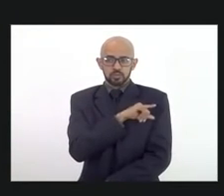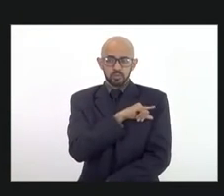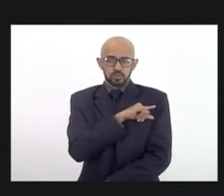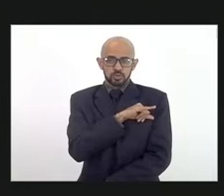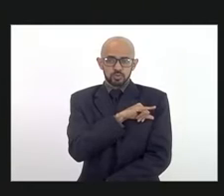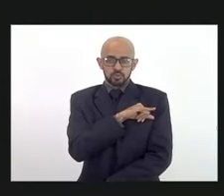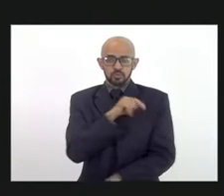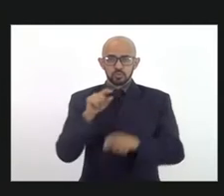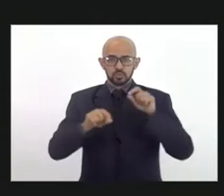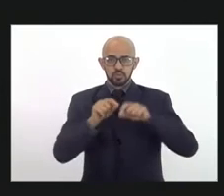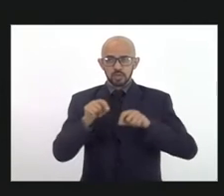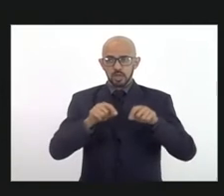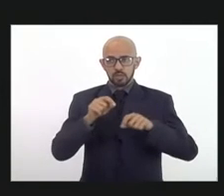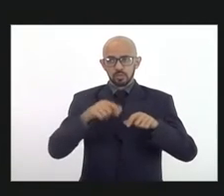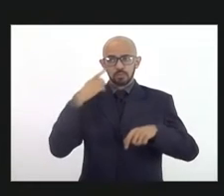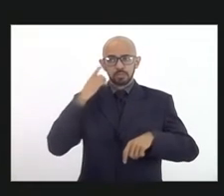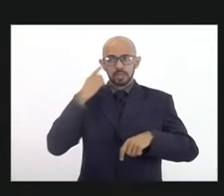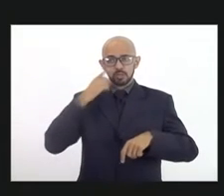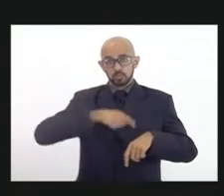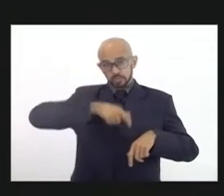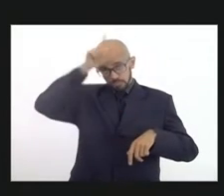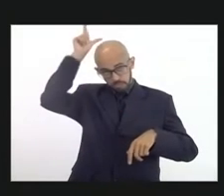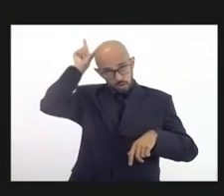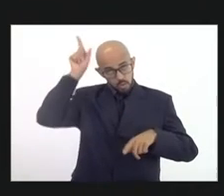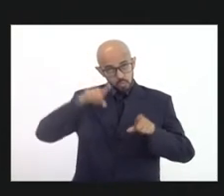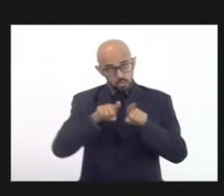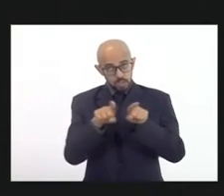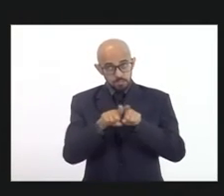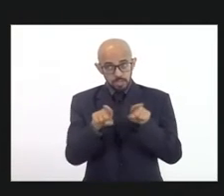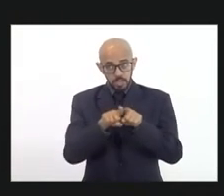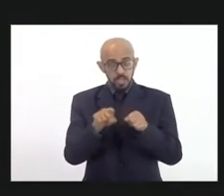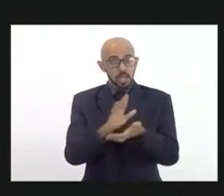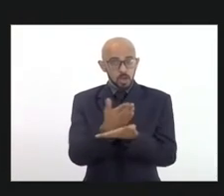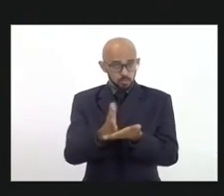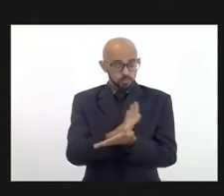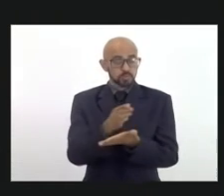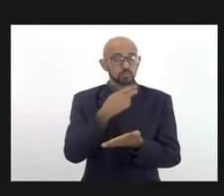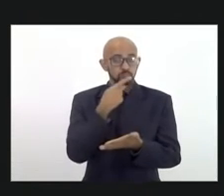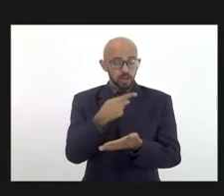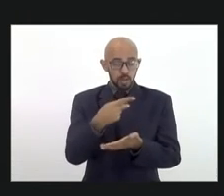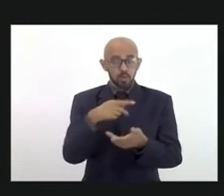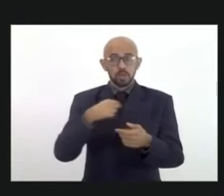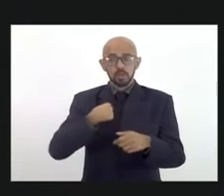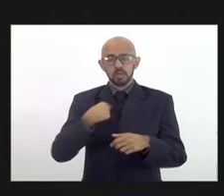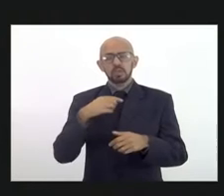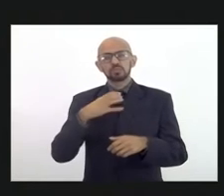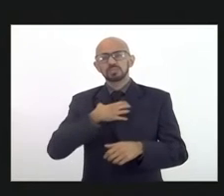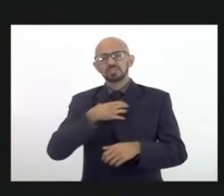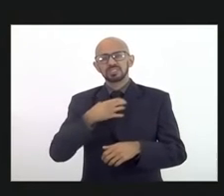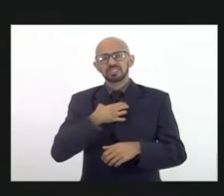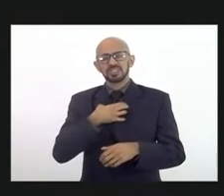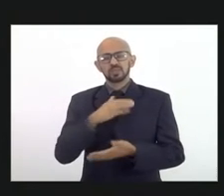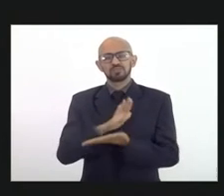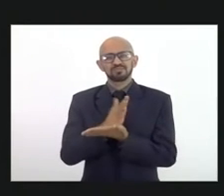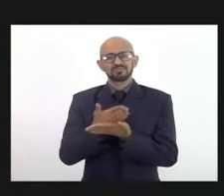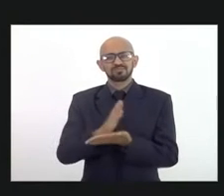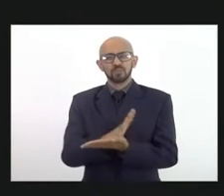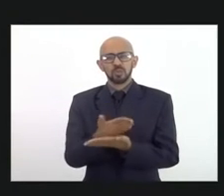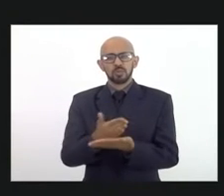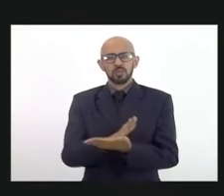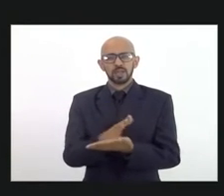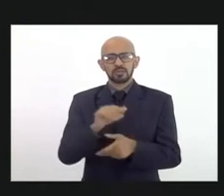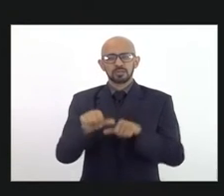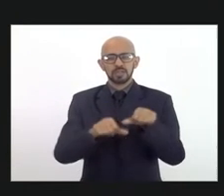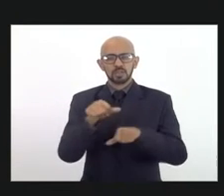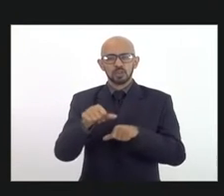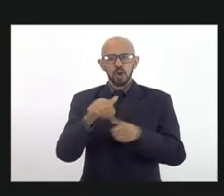e o deputado Luiz Paulo algumas vezes, eu também fico insatisfeito, né, com essa recorrente troca de